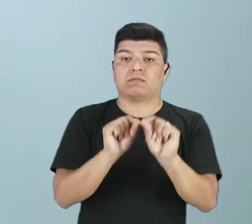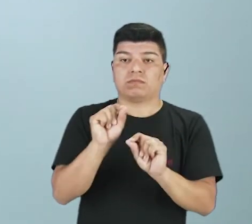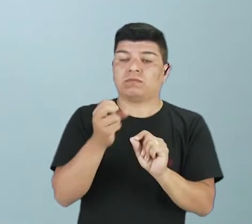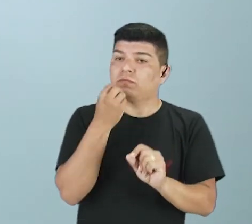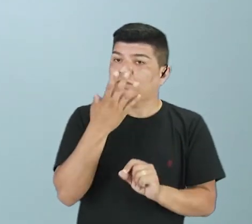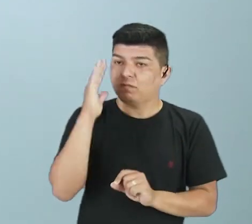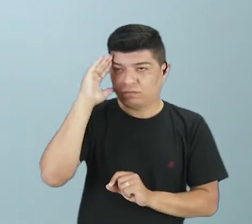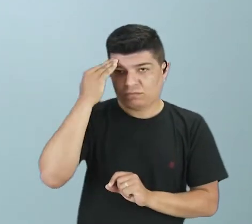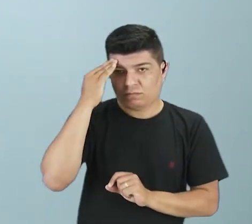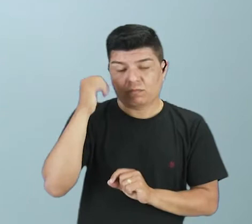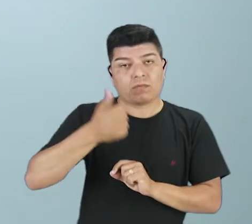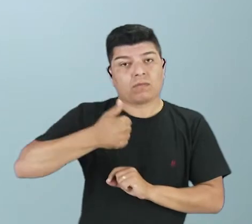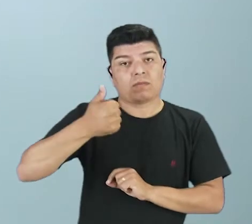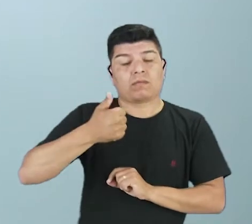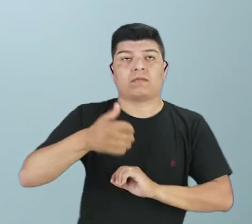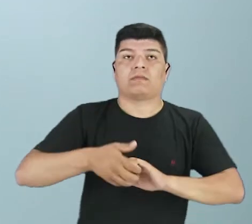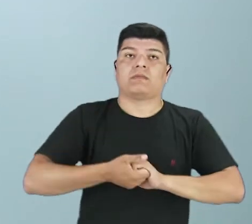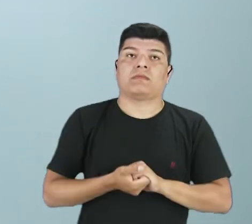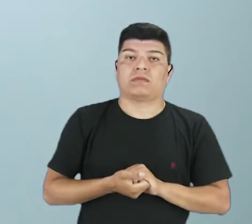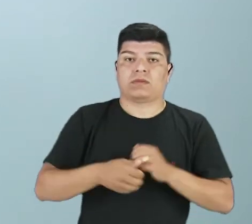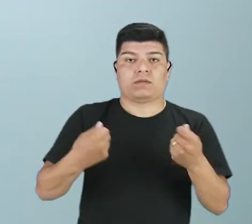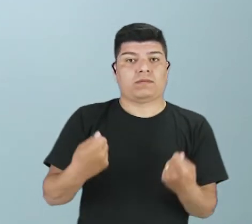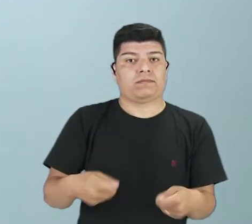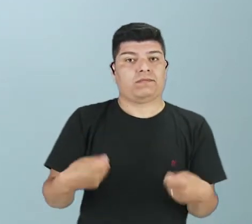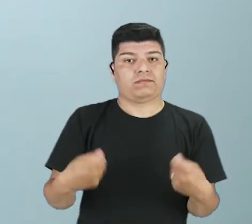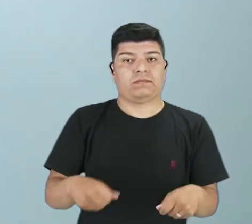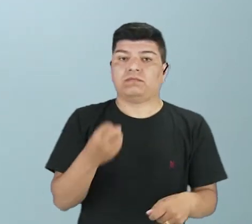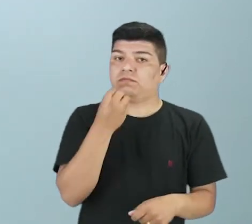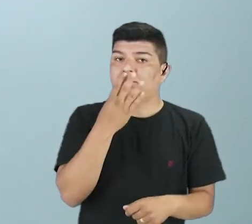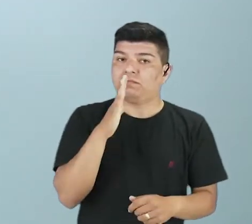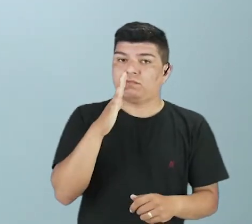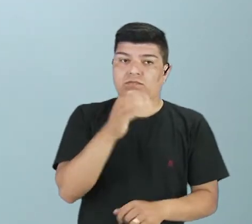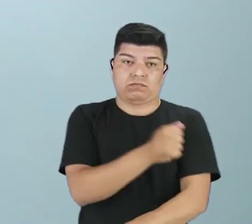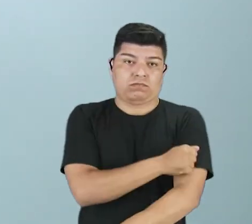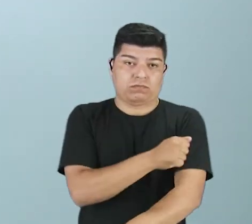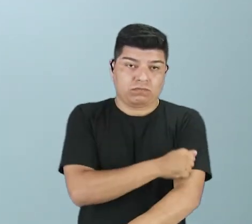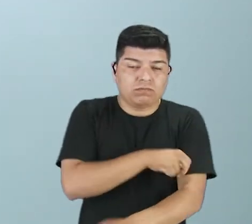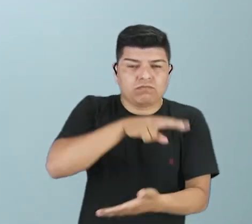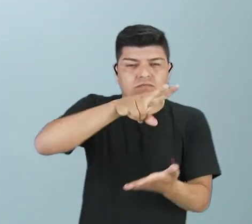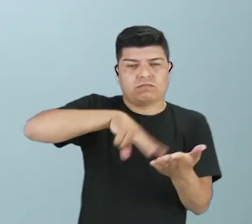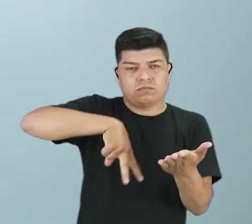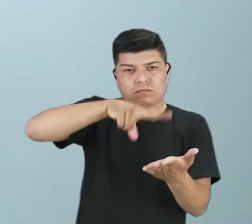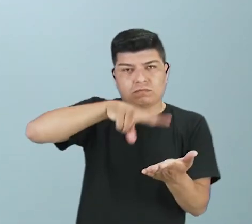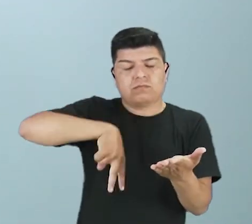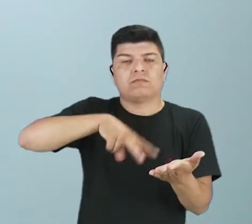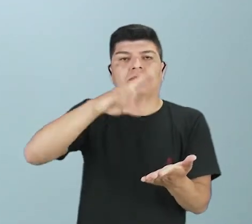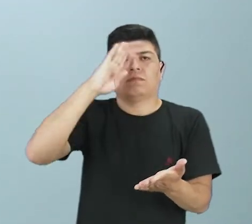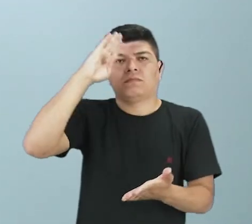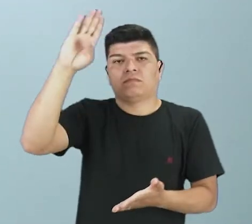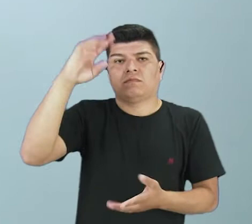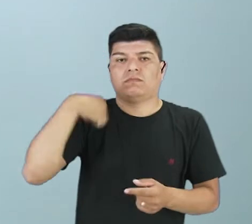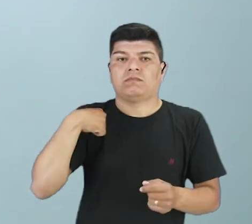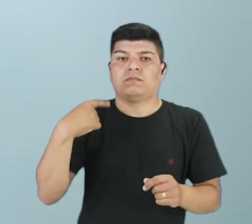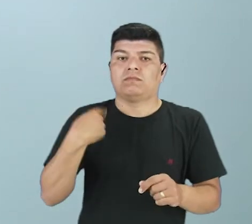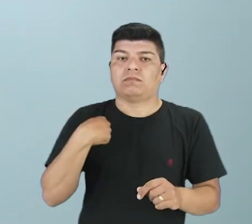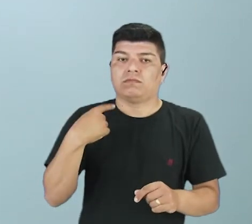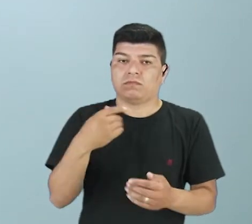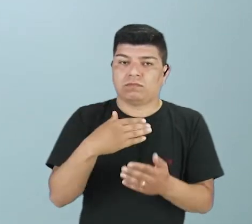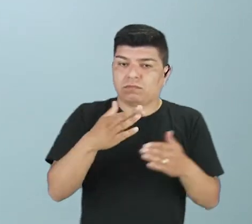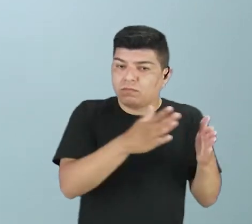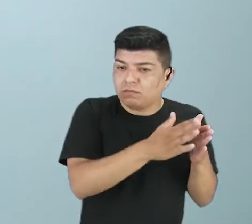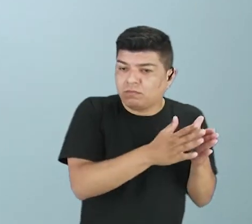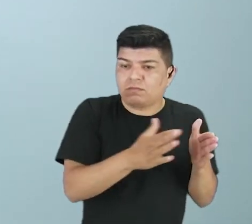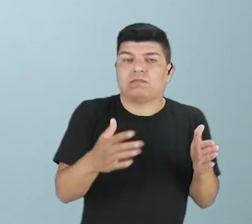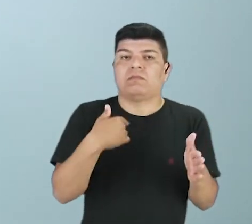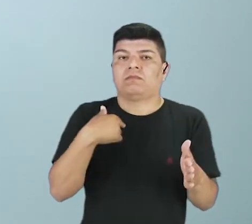bom entendimento. Primeiro, é necessário que um bom estudante, um bom leitor, principalmente que está construindo o seu trajeto,